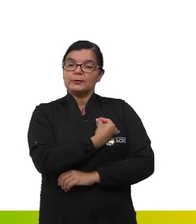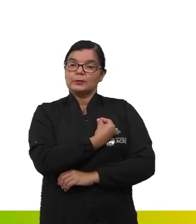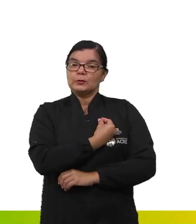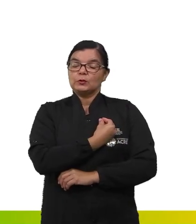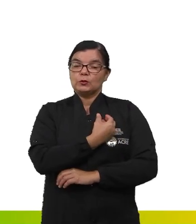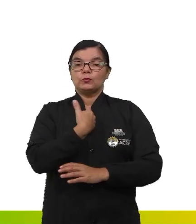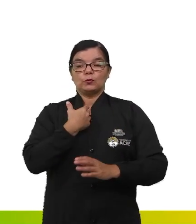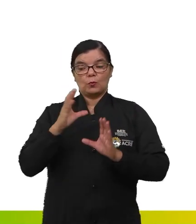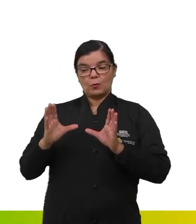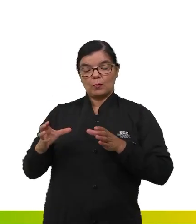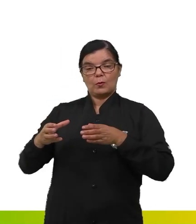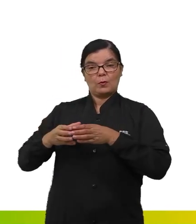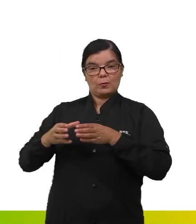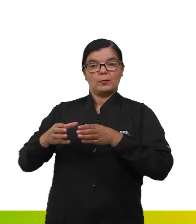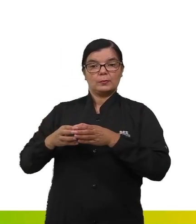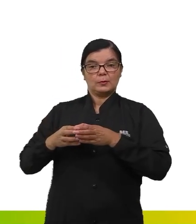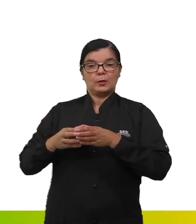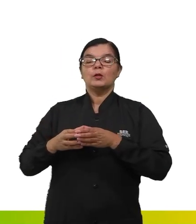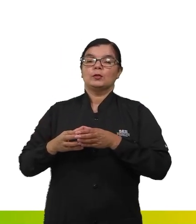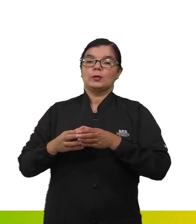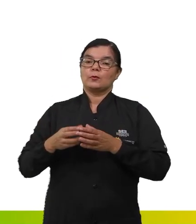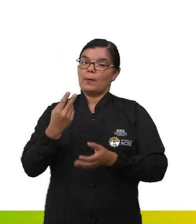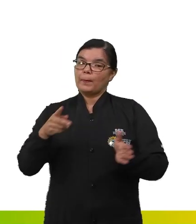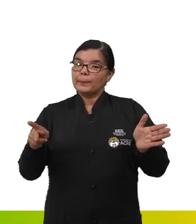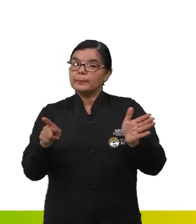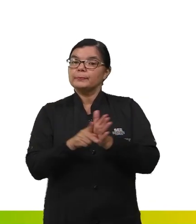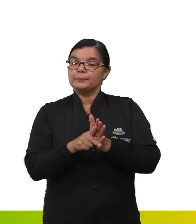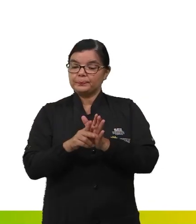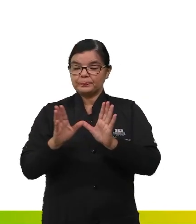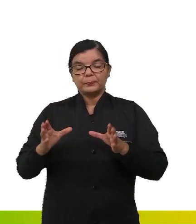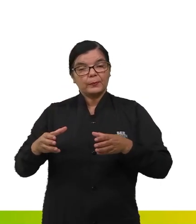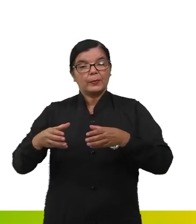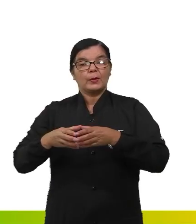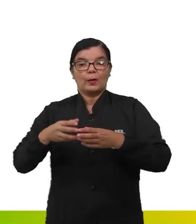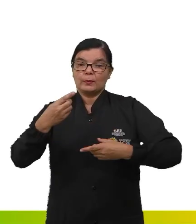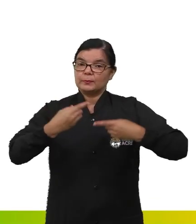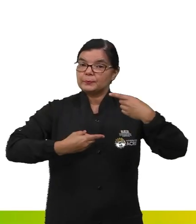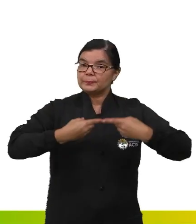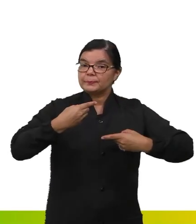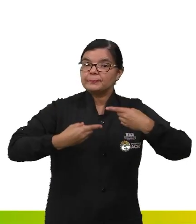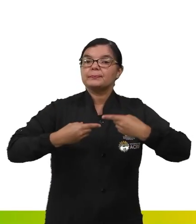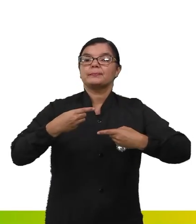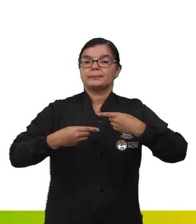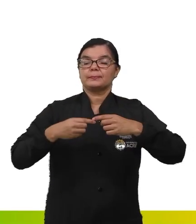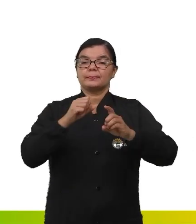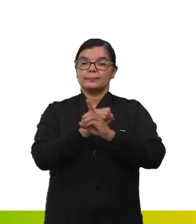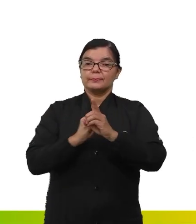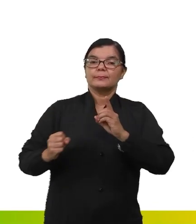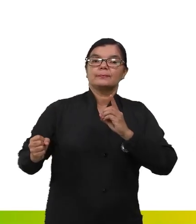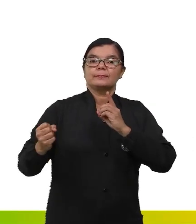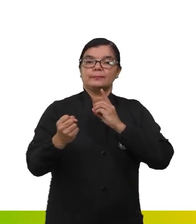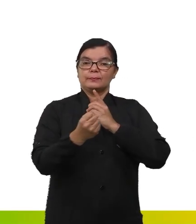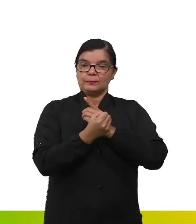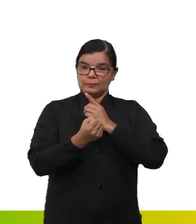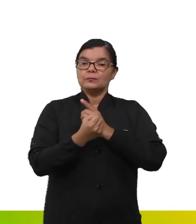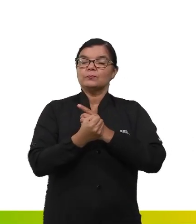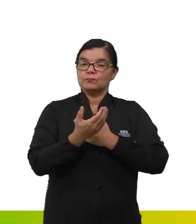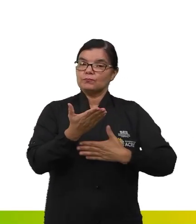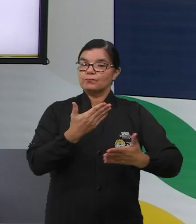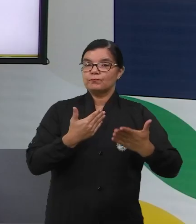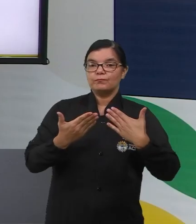acordo com conjuntos de estatutos pertencentes a uma comunidade politicamente e socialmente